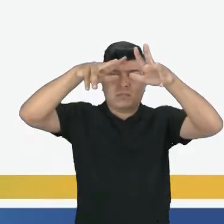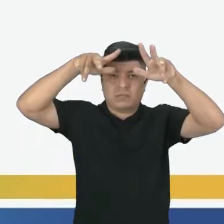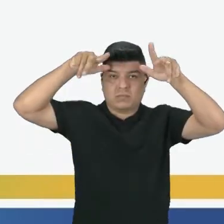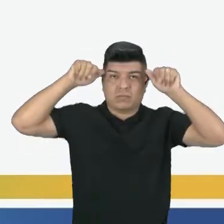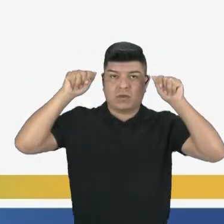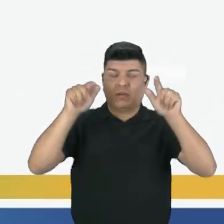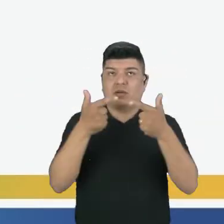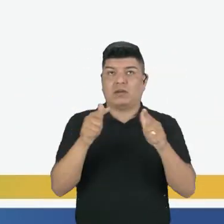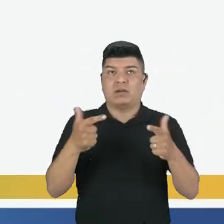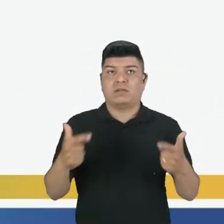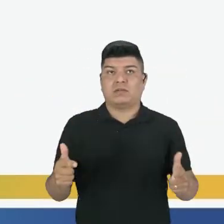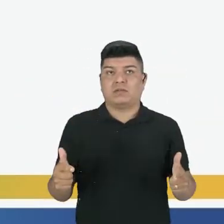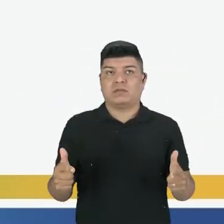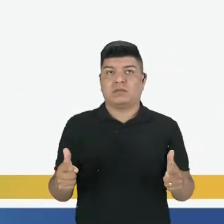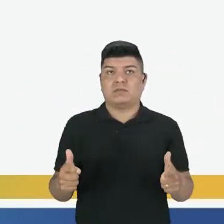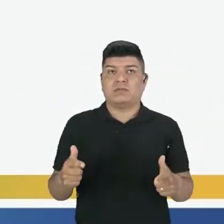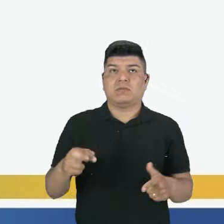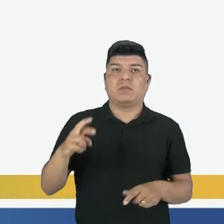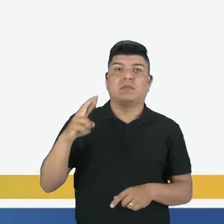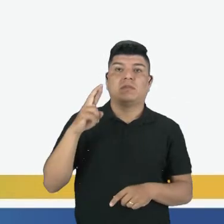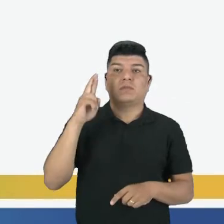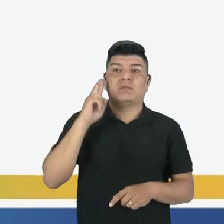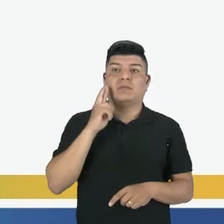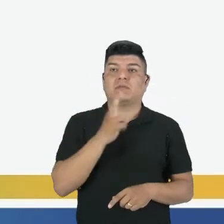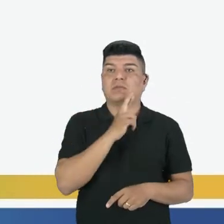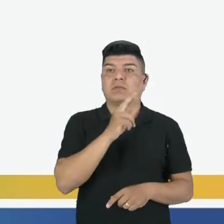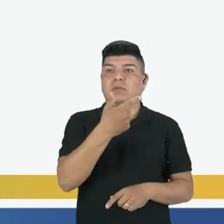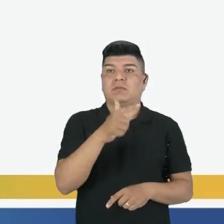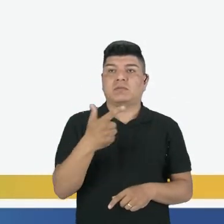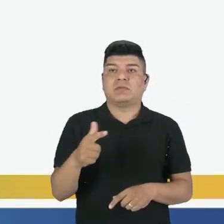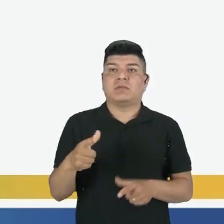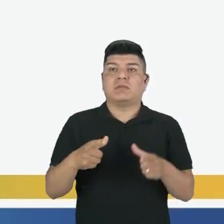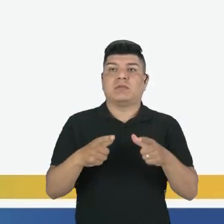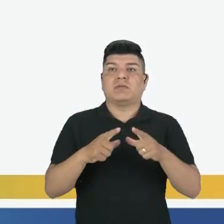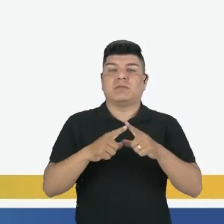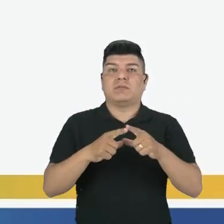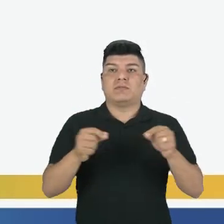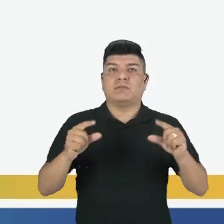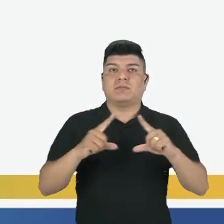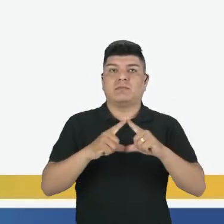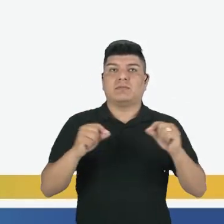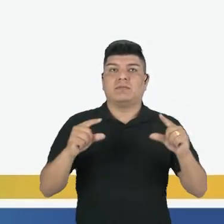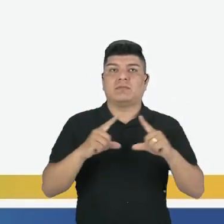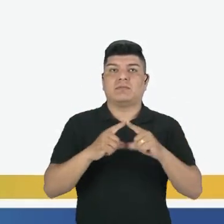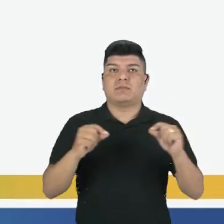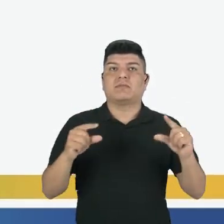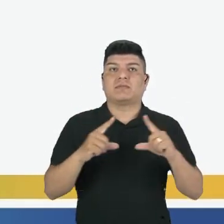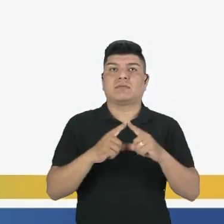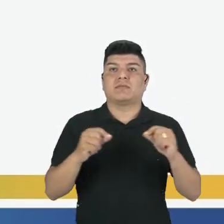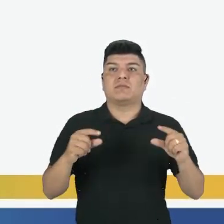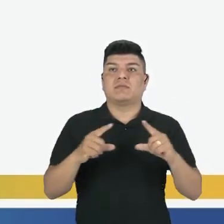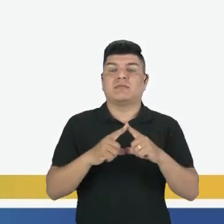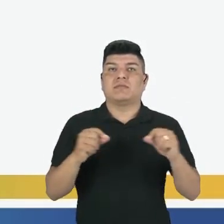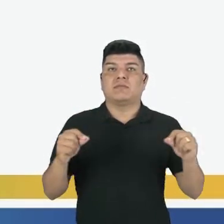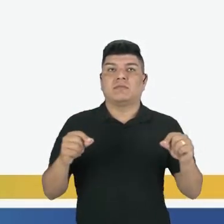no Acre, em Roraima e no Distrito Federal, ó. De acordo com a